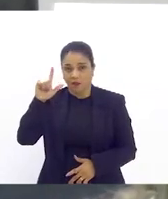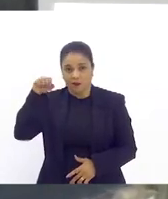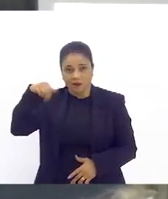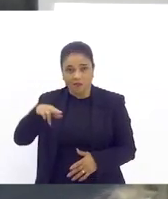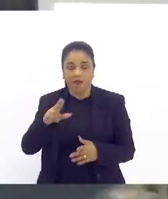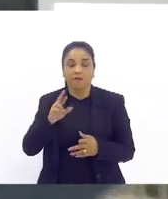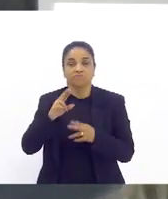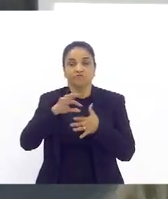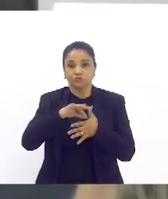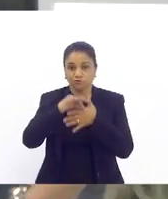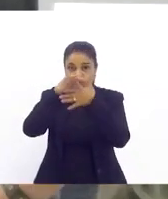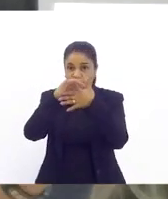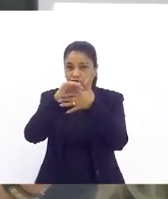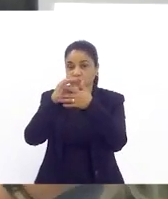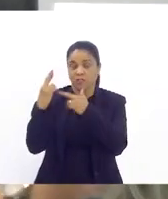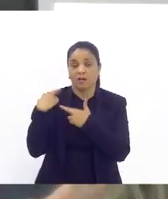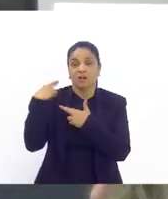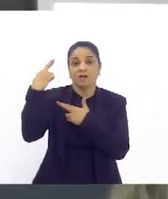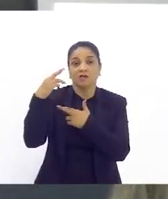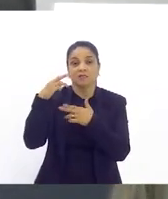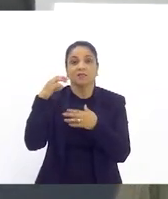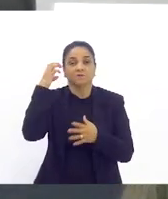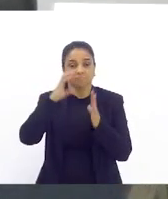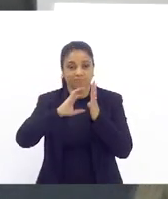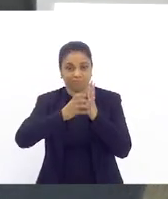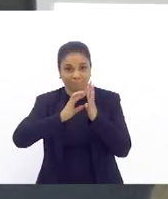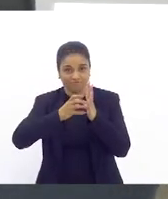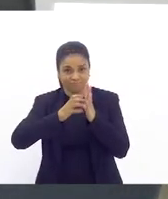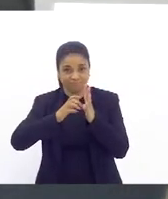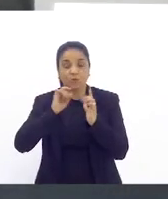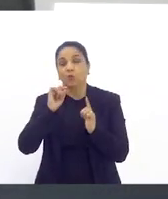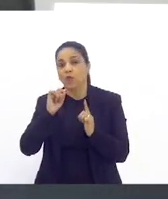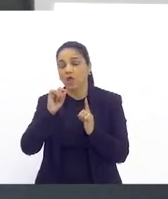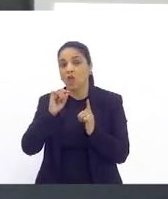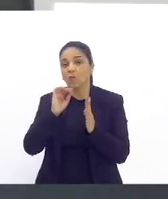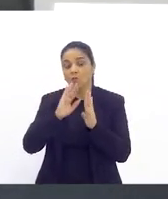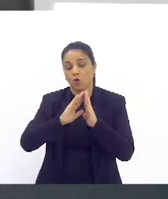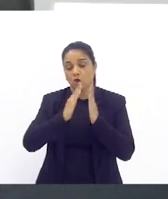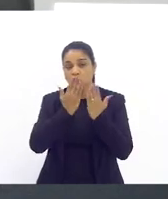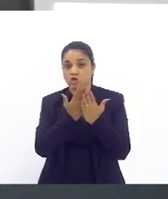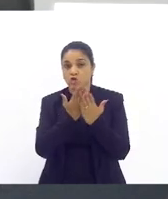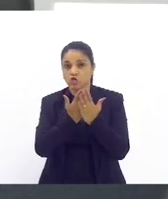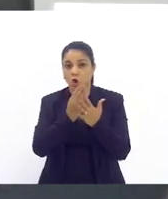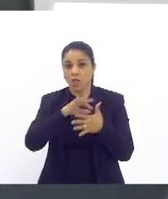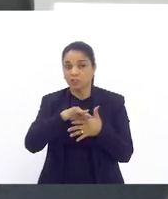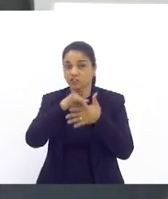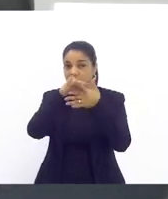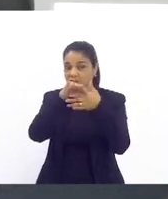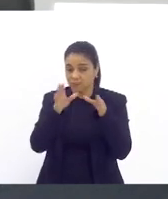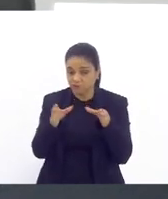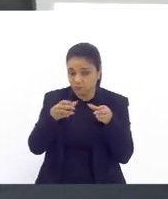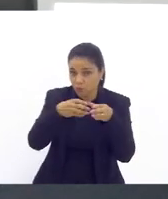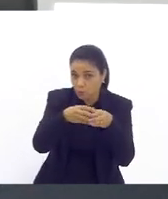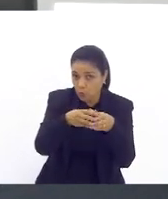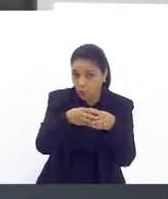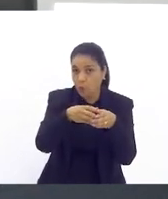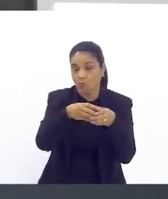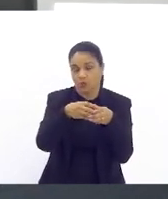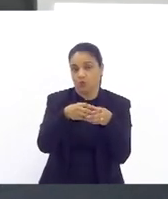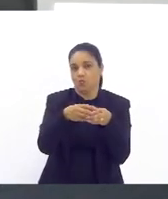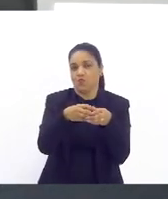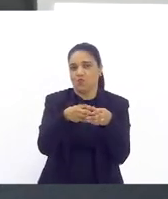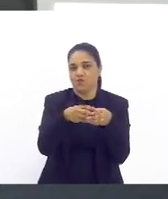lideranças partidárias que aqui se encontram é a realização de um colégio de líder antes do projeto e a pauta que aí a gente consegue